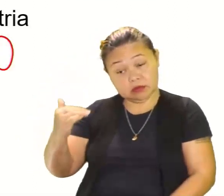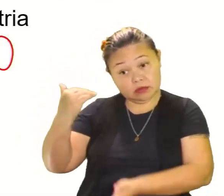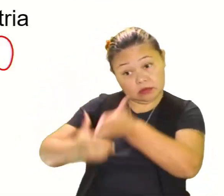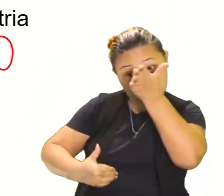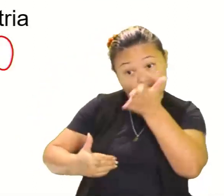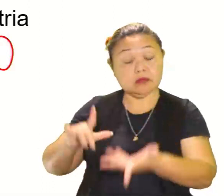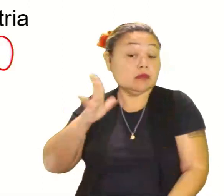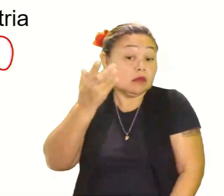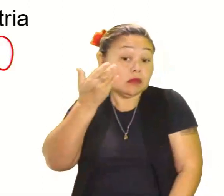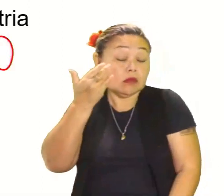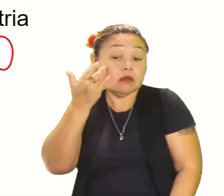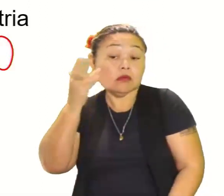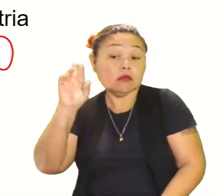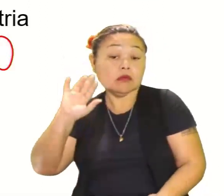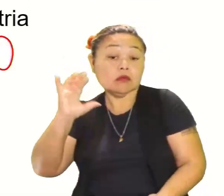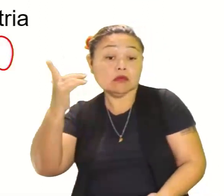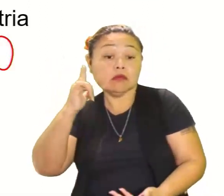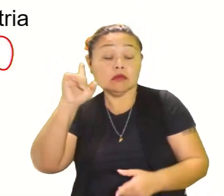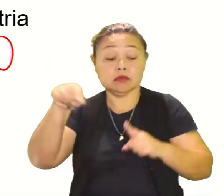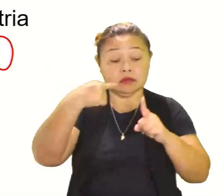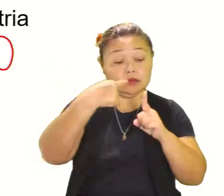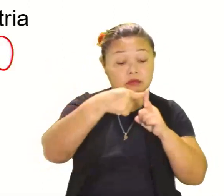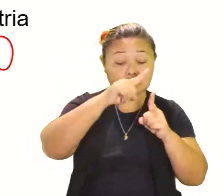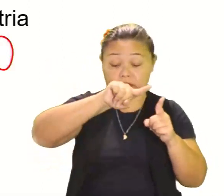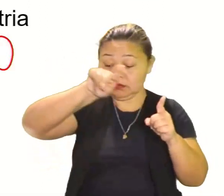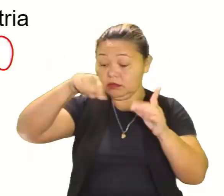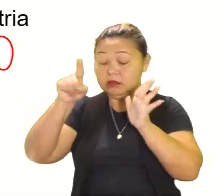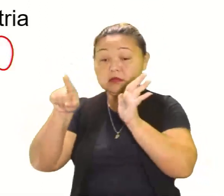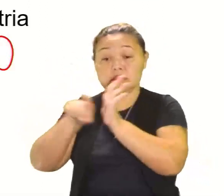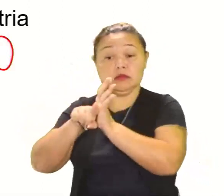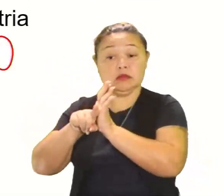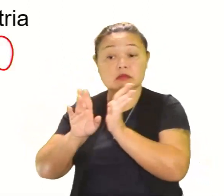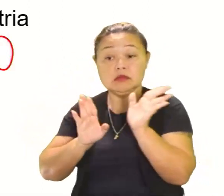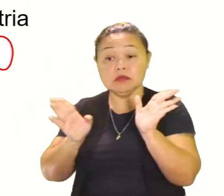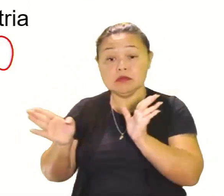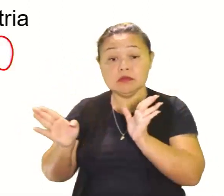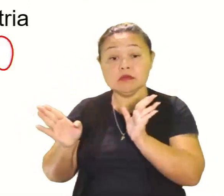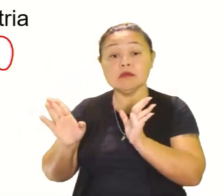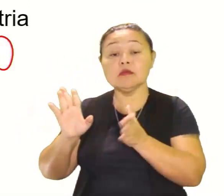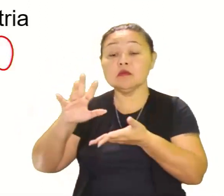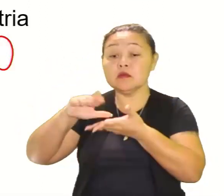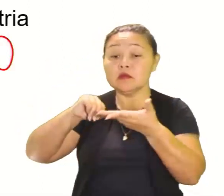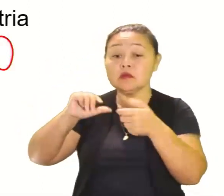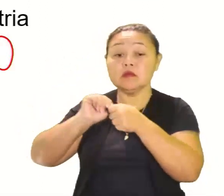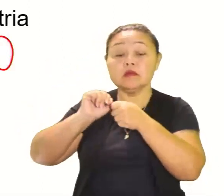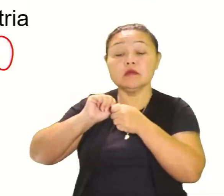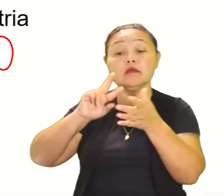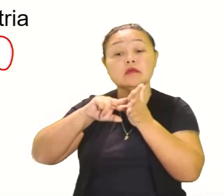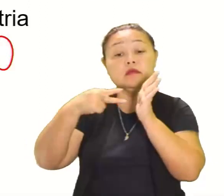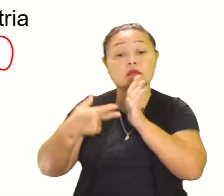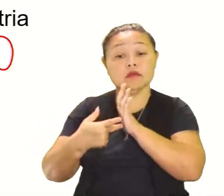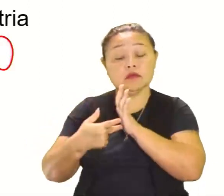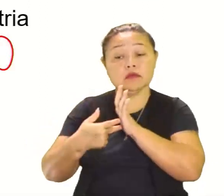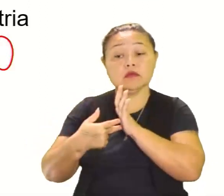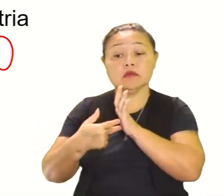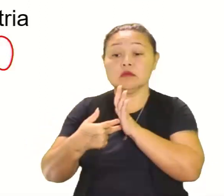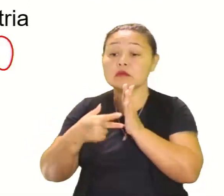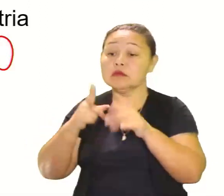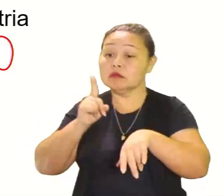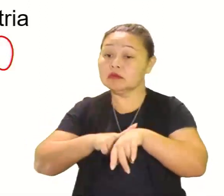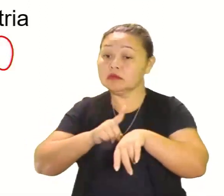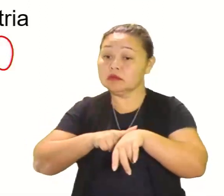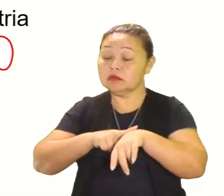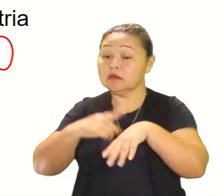para menos. Então, vamos ter que resolver uma parte positiva e outra parte negativa. Tirando do módulo, o que isso significa? Que